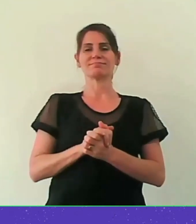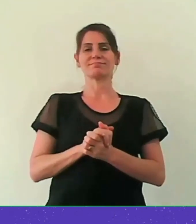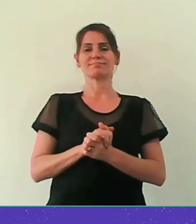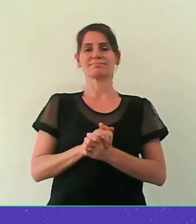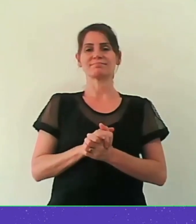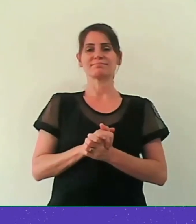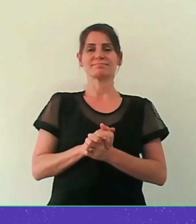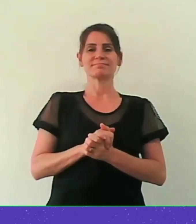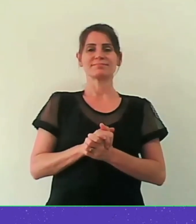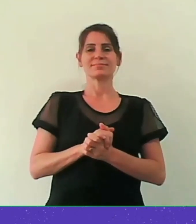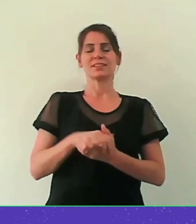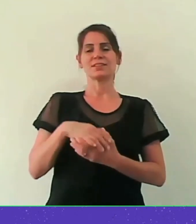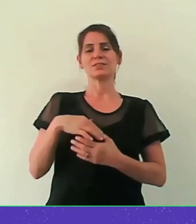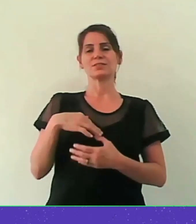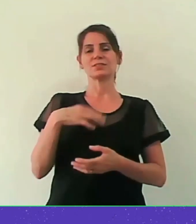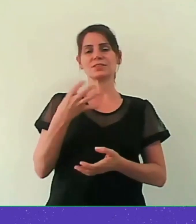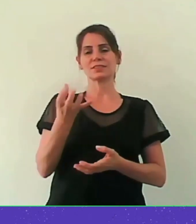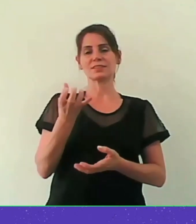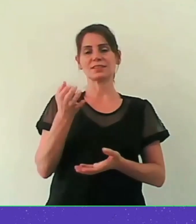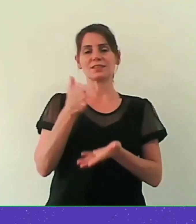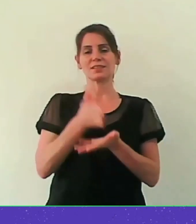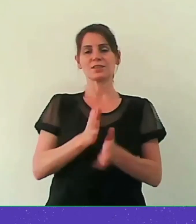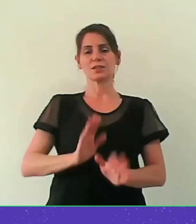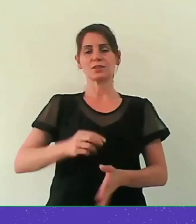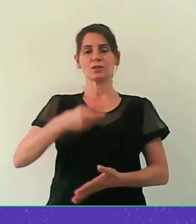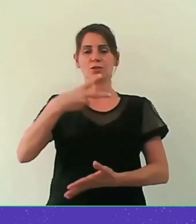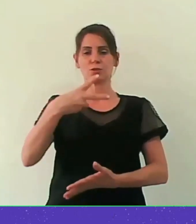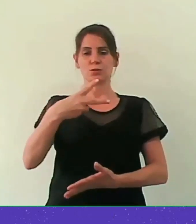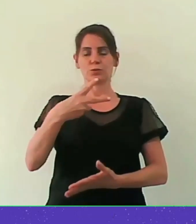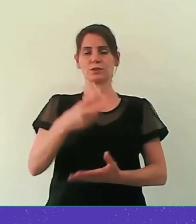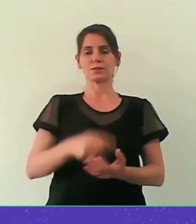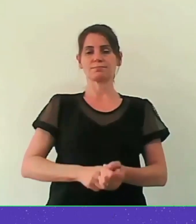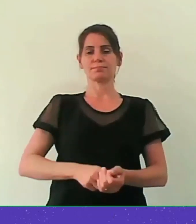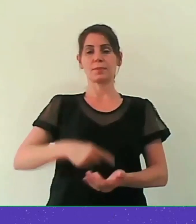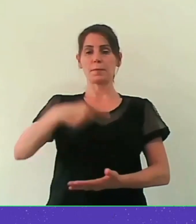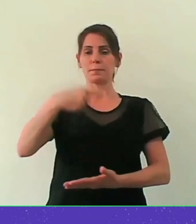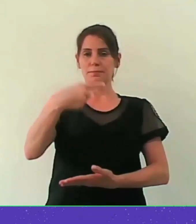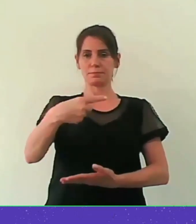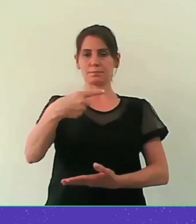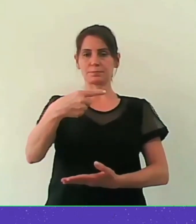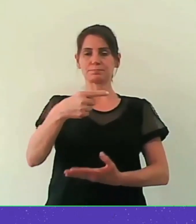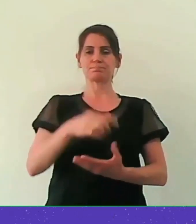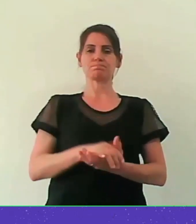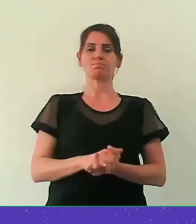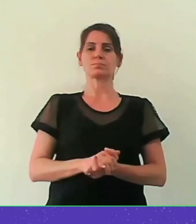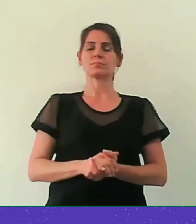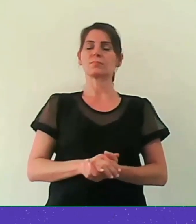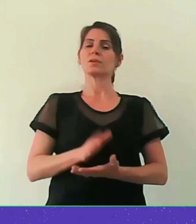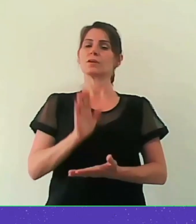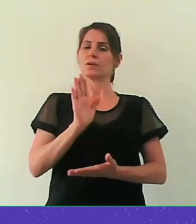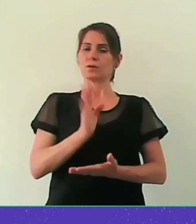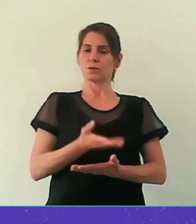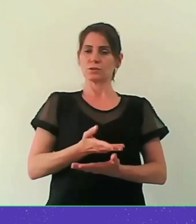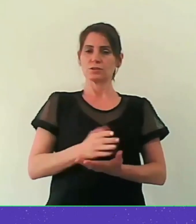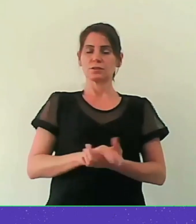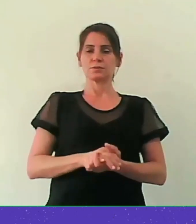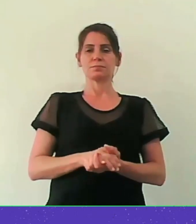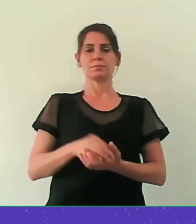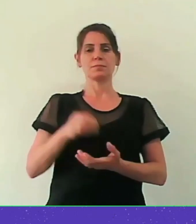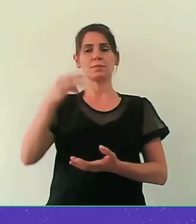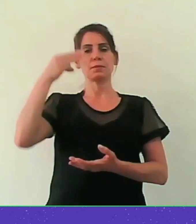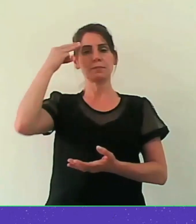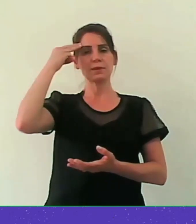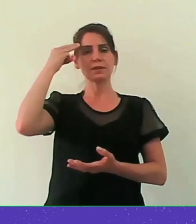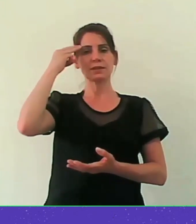eu só quero terminar dizendo duas coisas. Primeira coisa, hoje o irmão Miguel mencionou